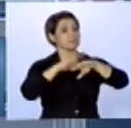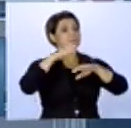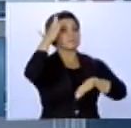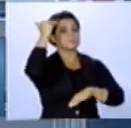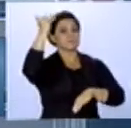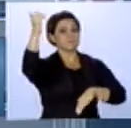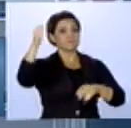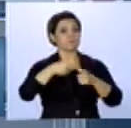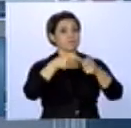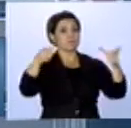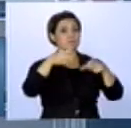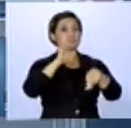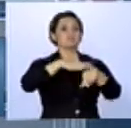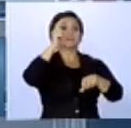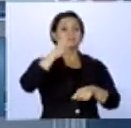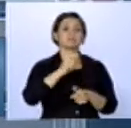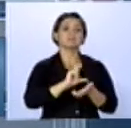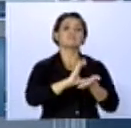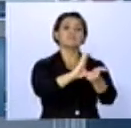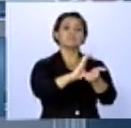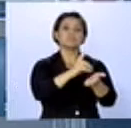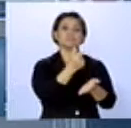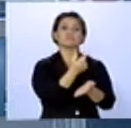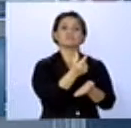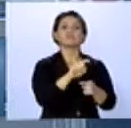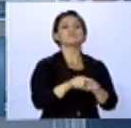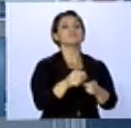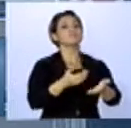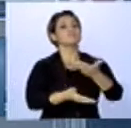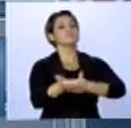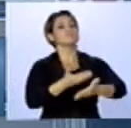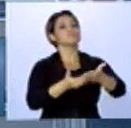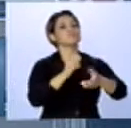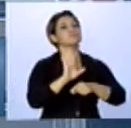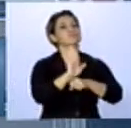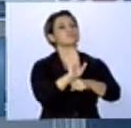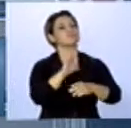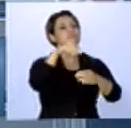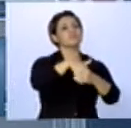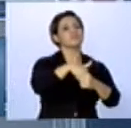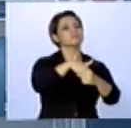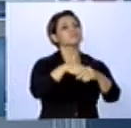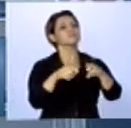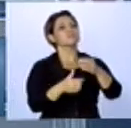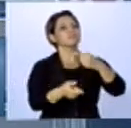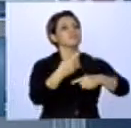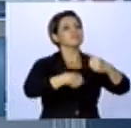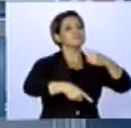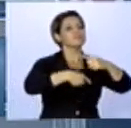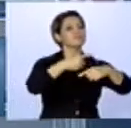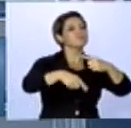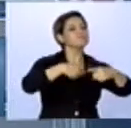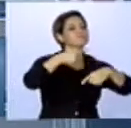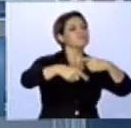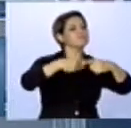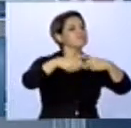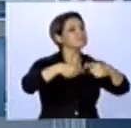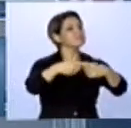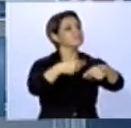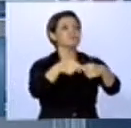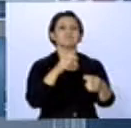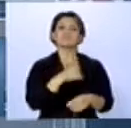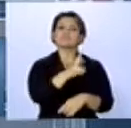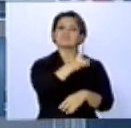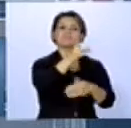chance de doação dinheiro voto traz dinheiro dinheiro traz voto é vicioso da concentração de doações